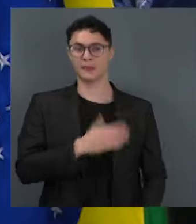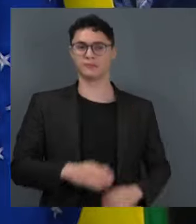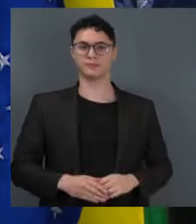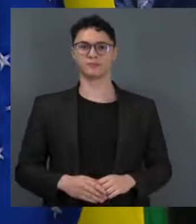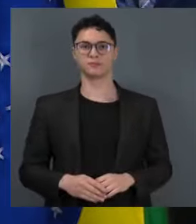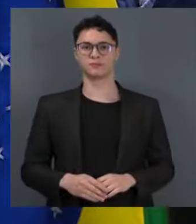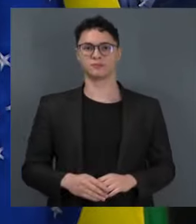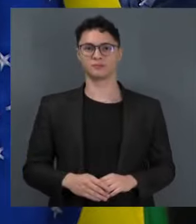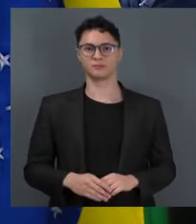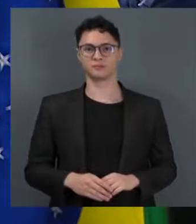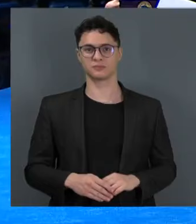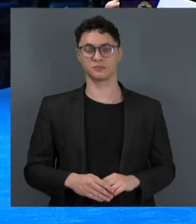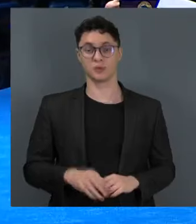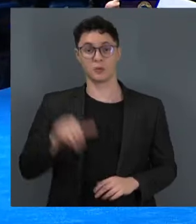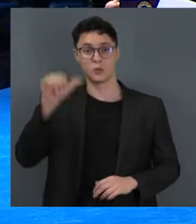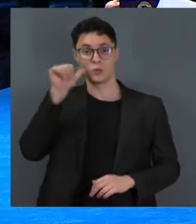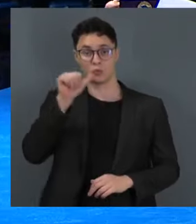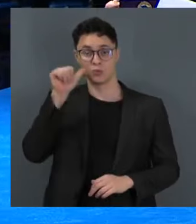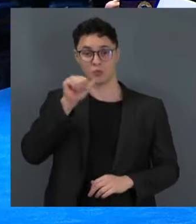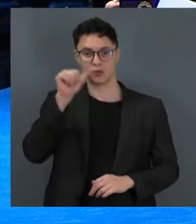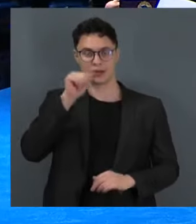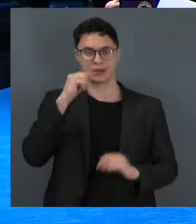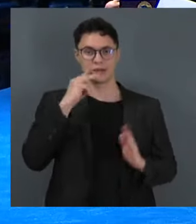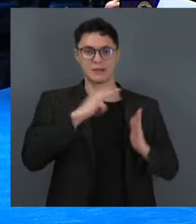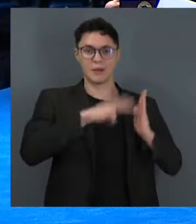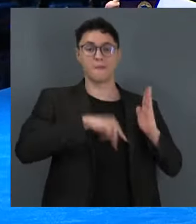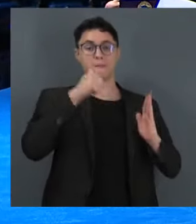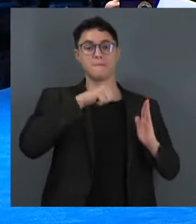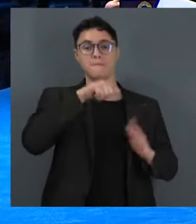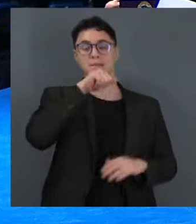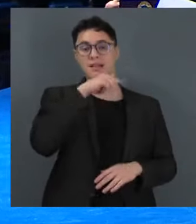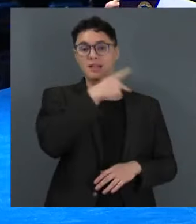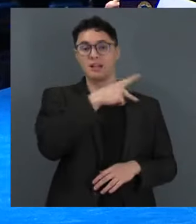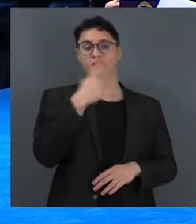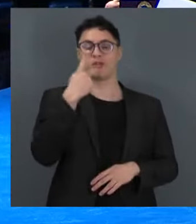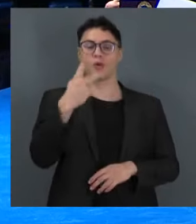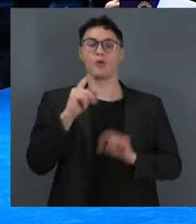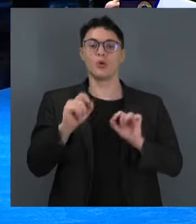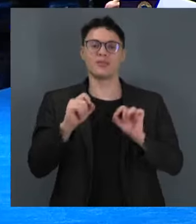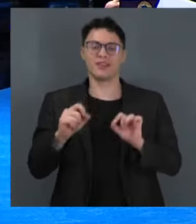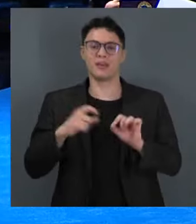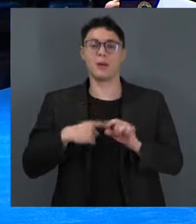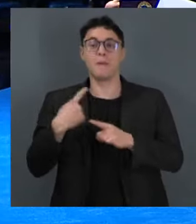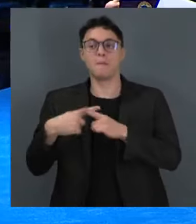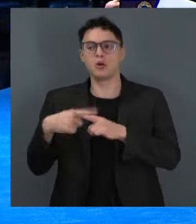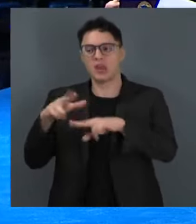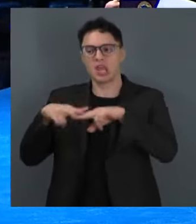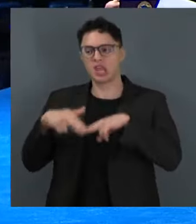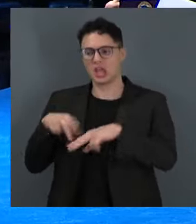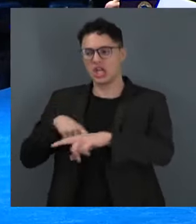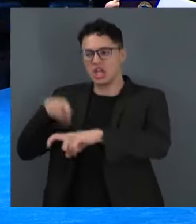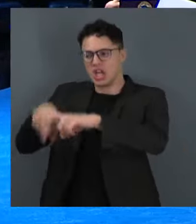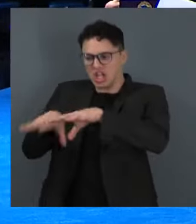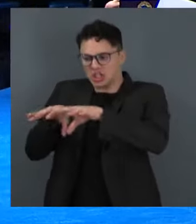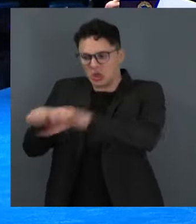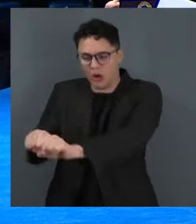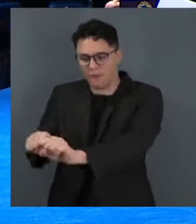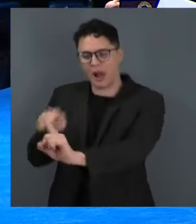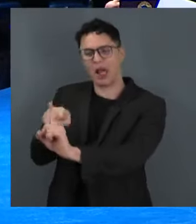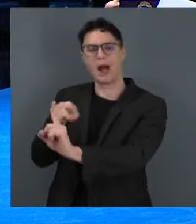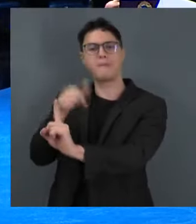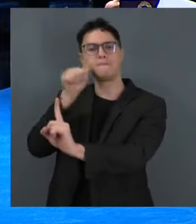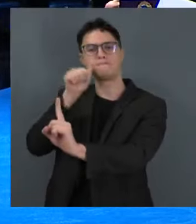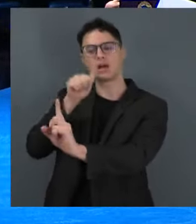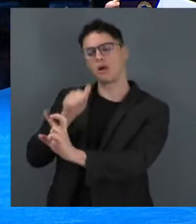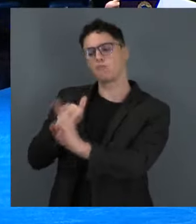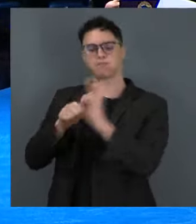tasnim que leu no Diário de sua mãe Luce que ela nasceu de um estupro ela fala na reportagem nasci de um estupro